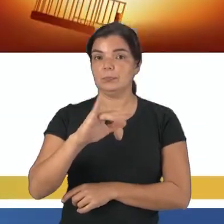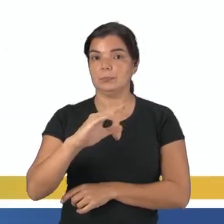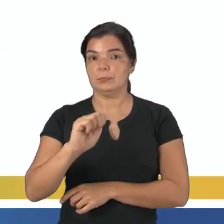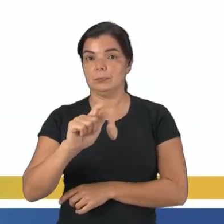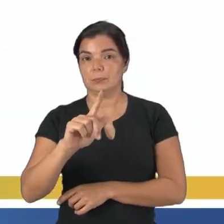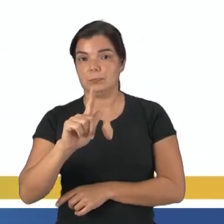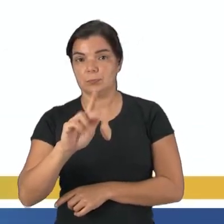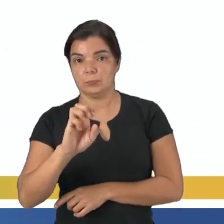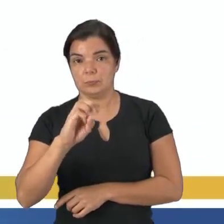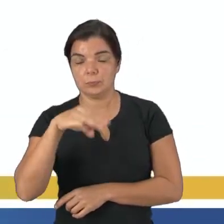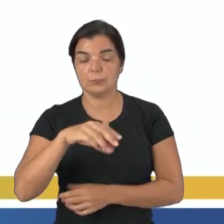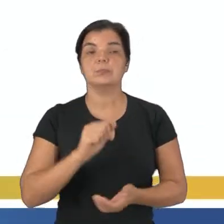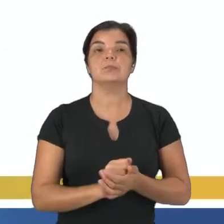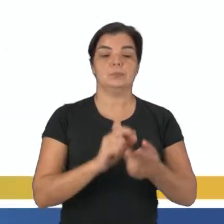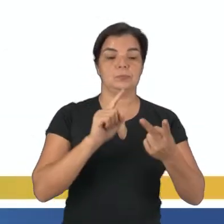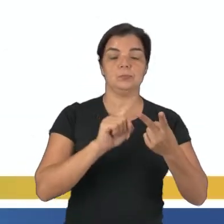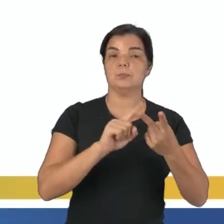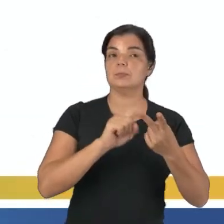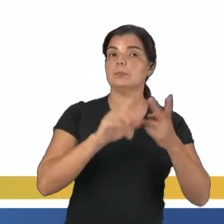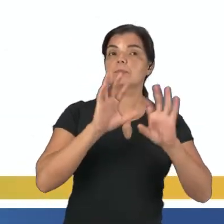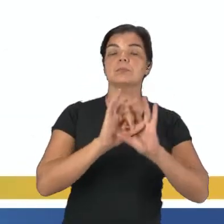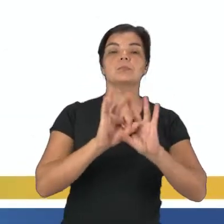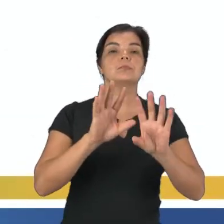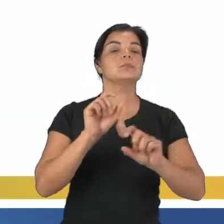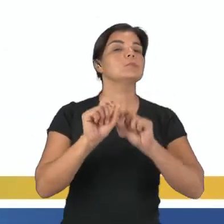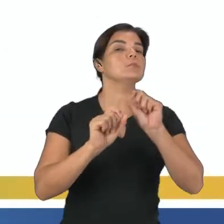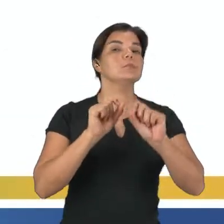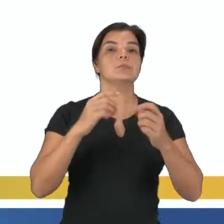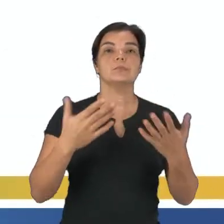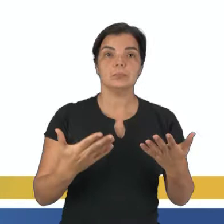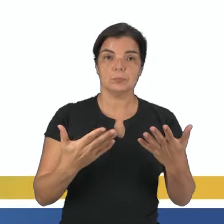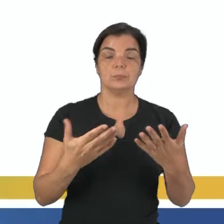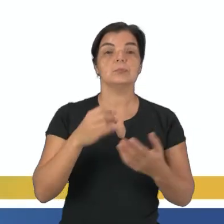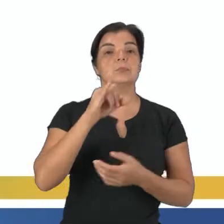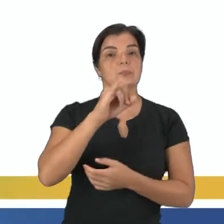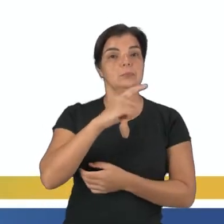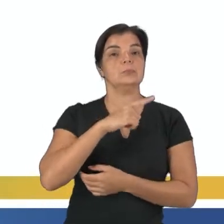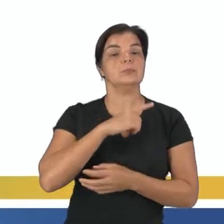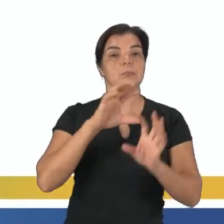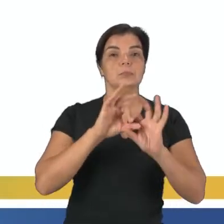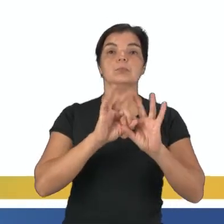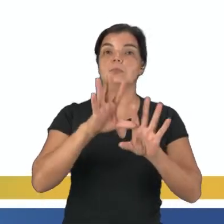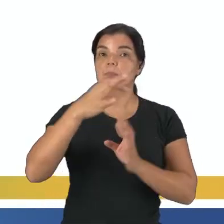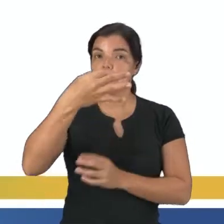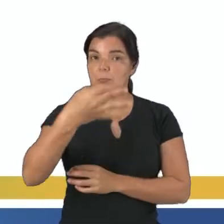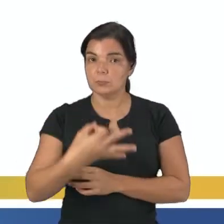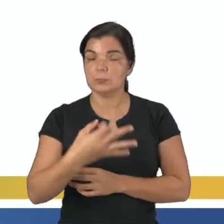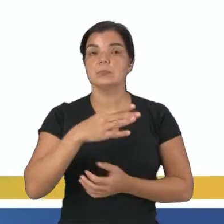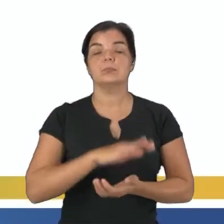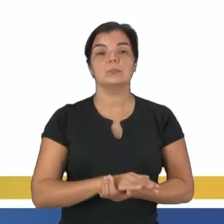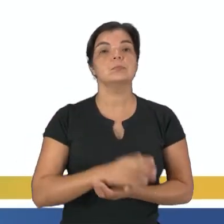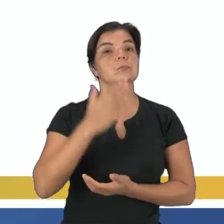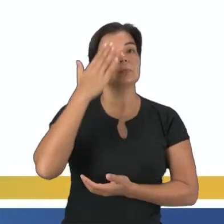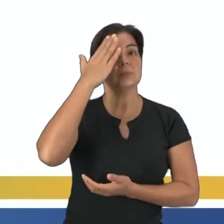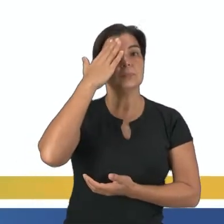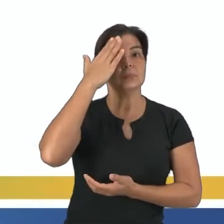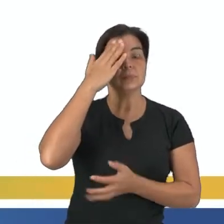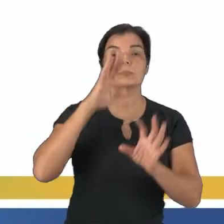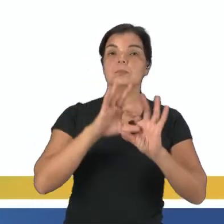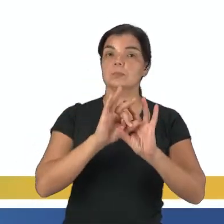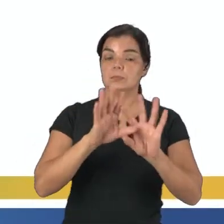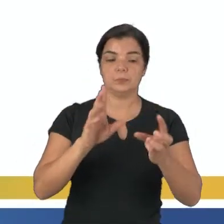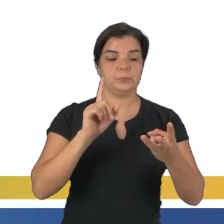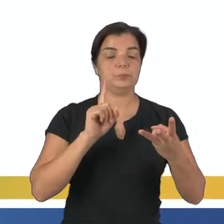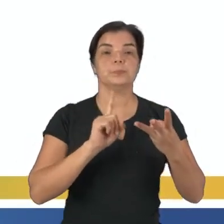gente vai ver um pouquinho sobre liberdade, o que é liberdade, se a liberdade de fato é aquilo que a gente entende como